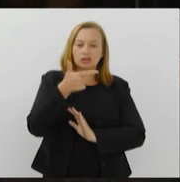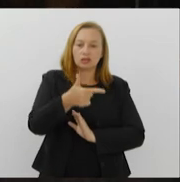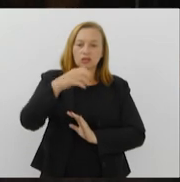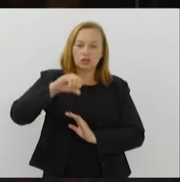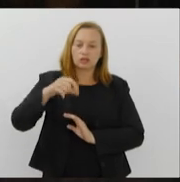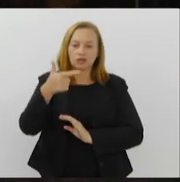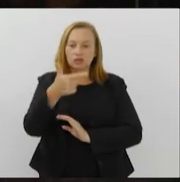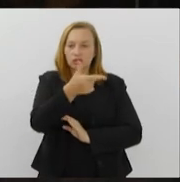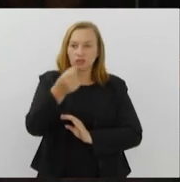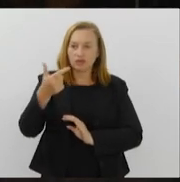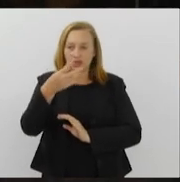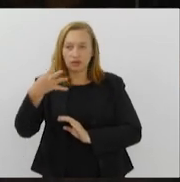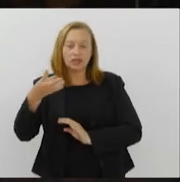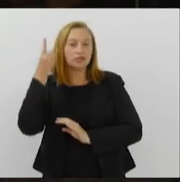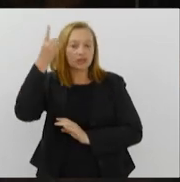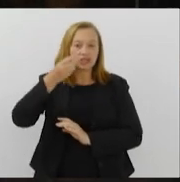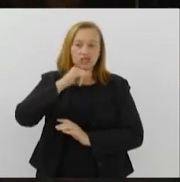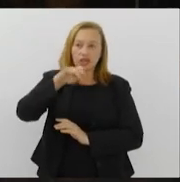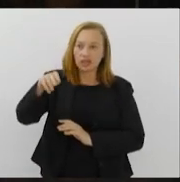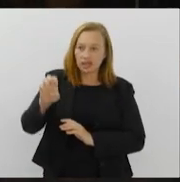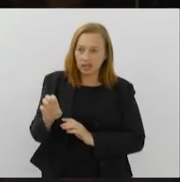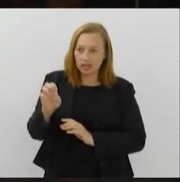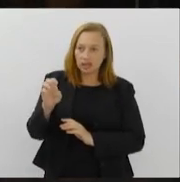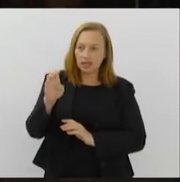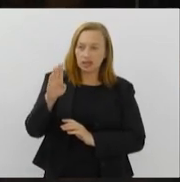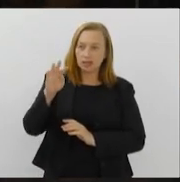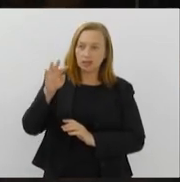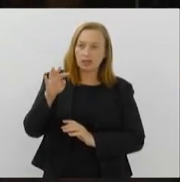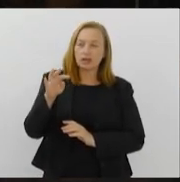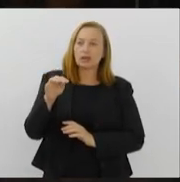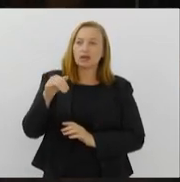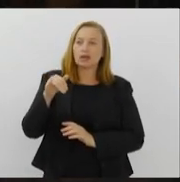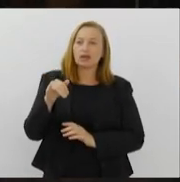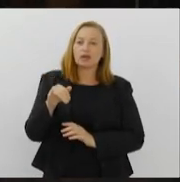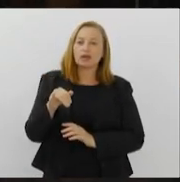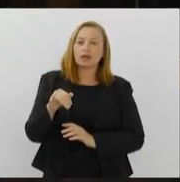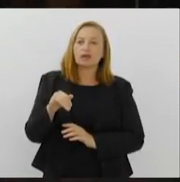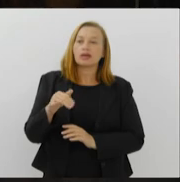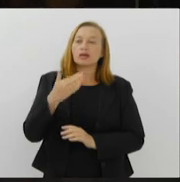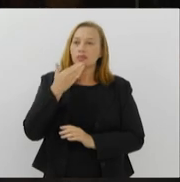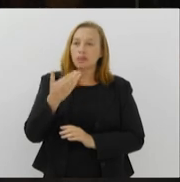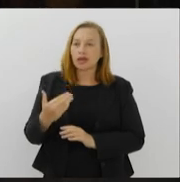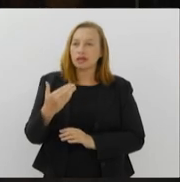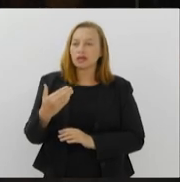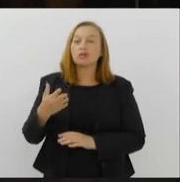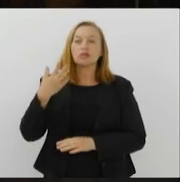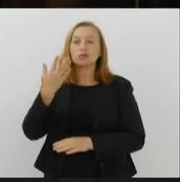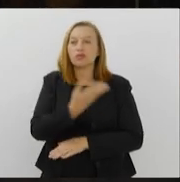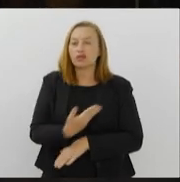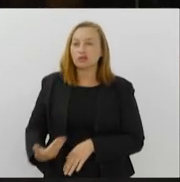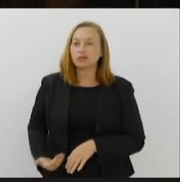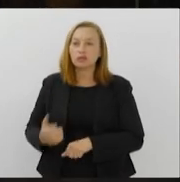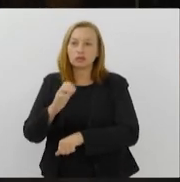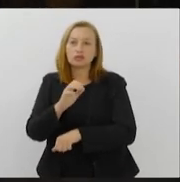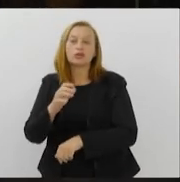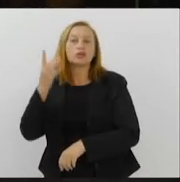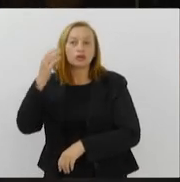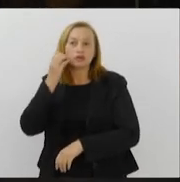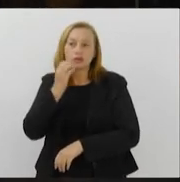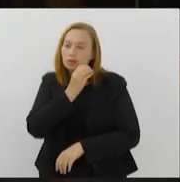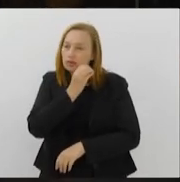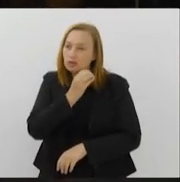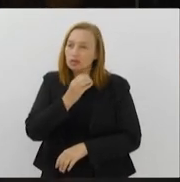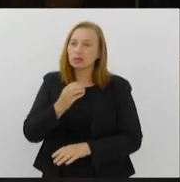292/2024 de autoria do deputado Jair Bittencourt, que solicito ao excelentíssimo senhor governador Cláudio Castro o envio